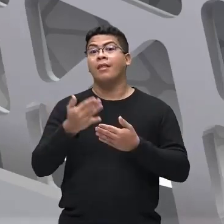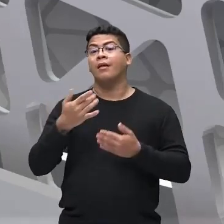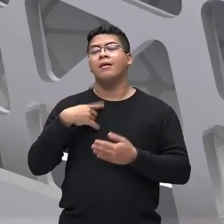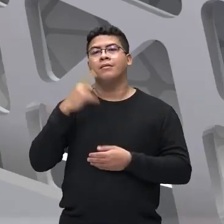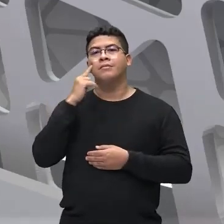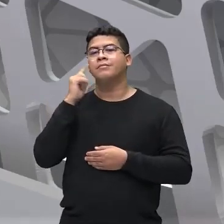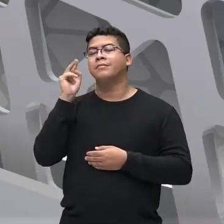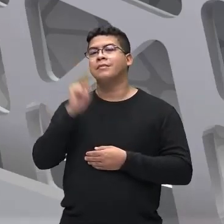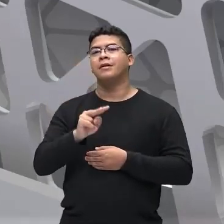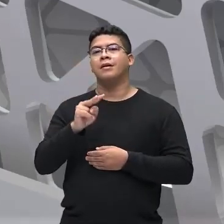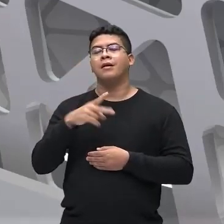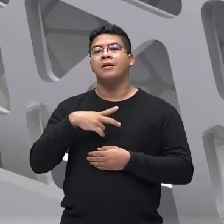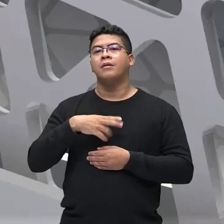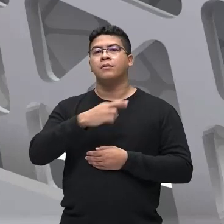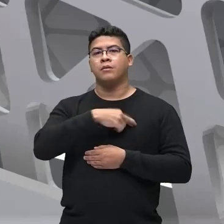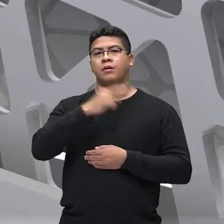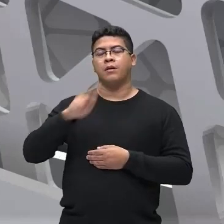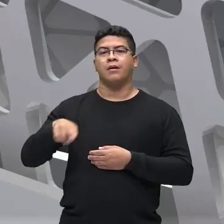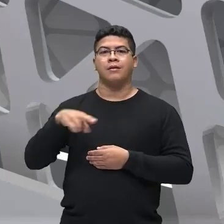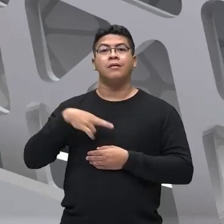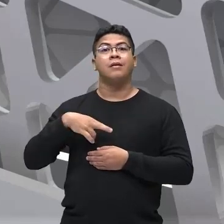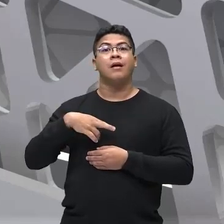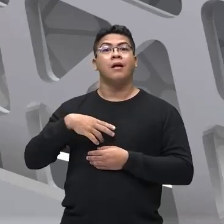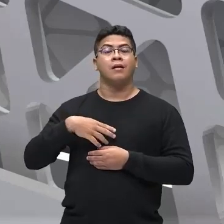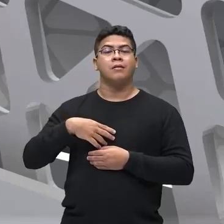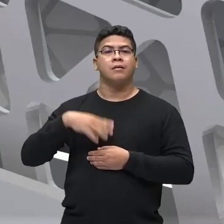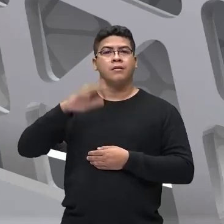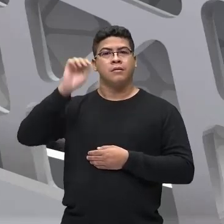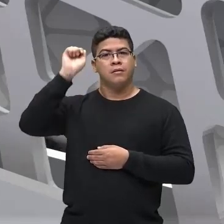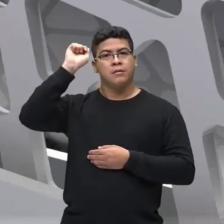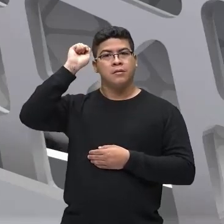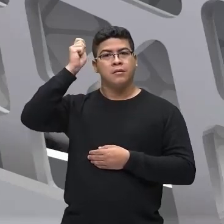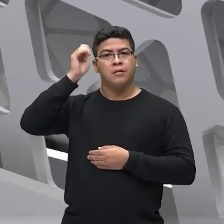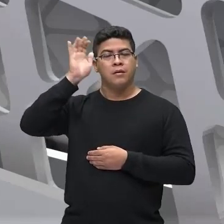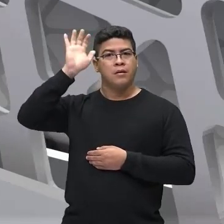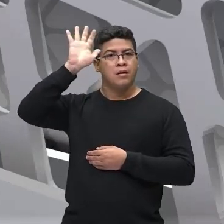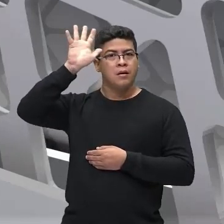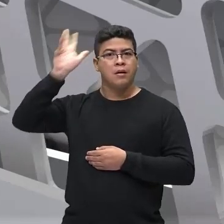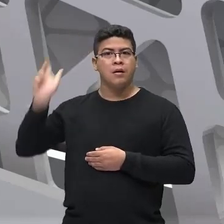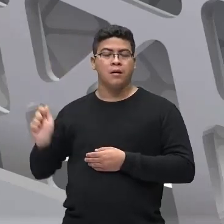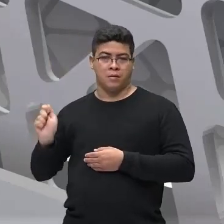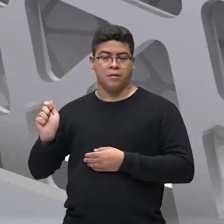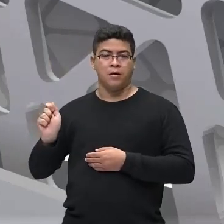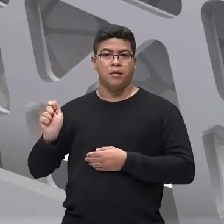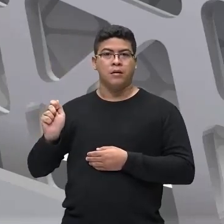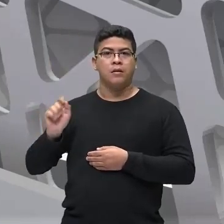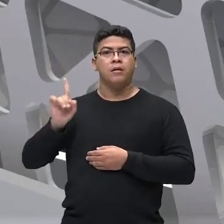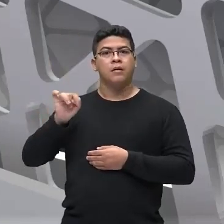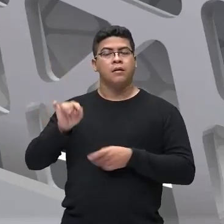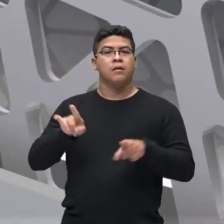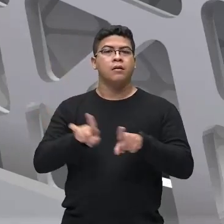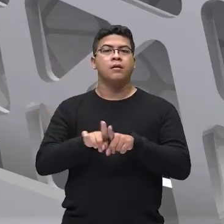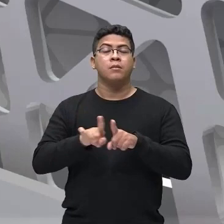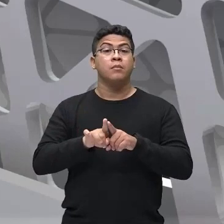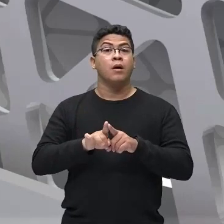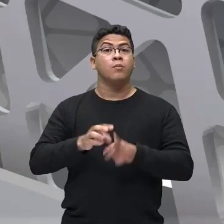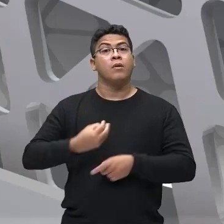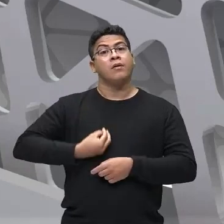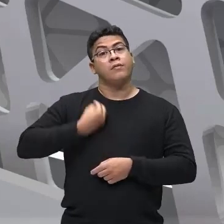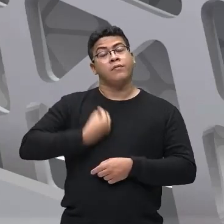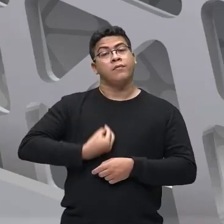uma religião afrodescendente brasileira, ver a vida de uma líder